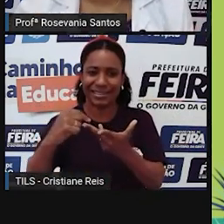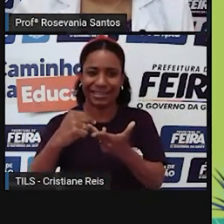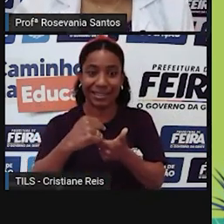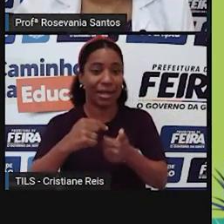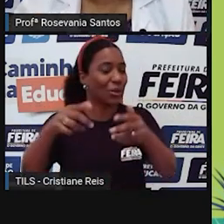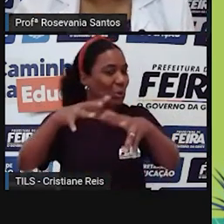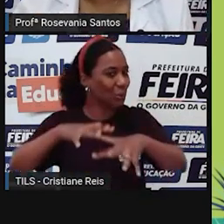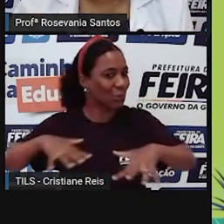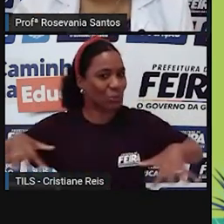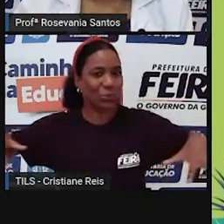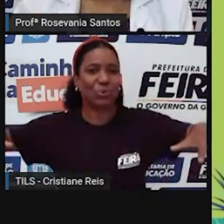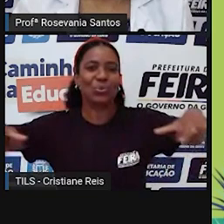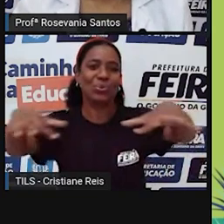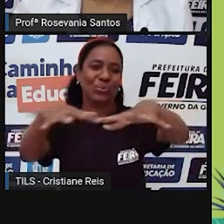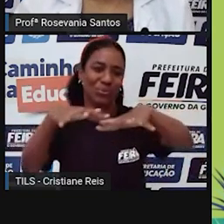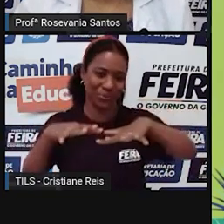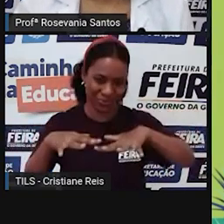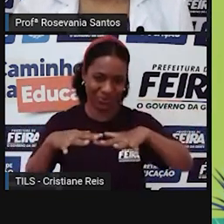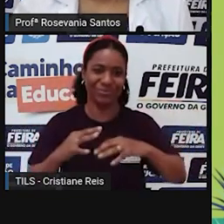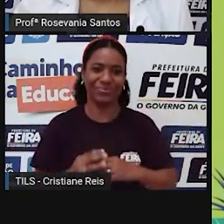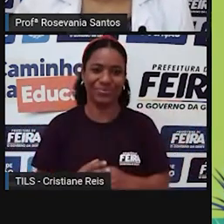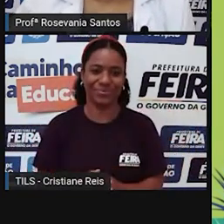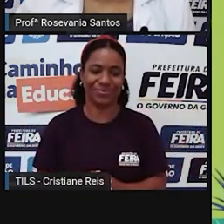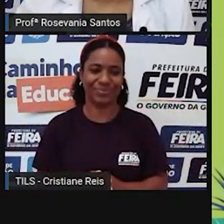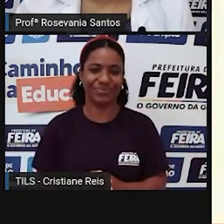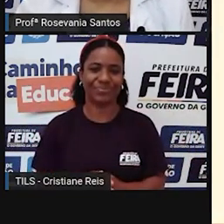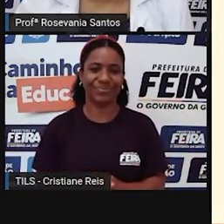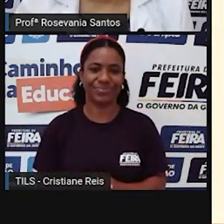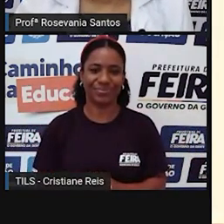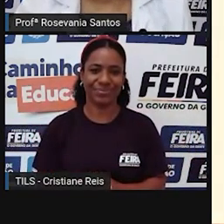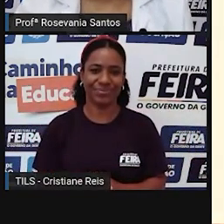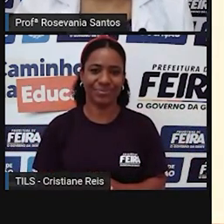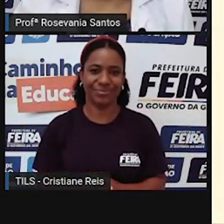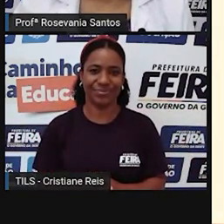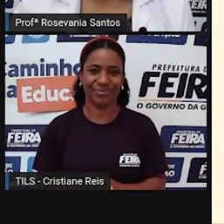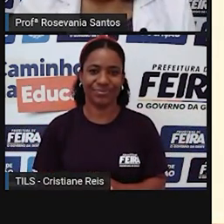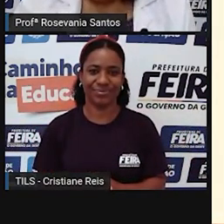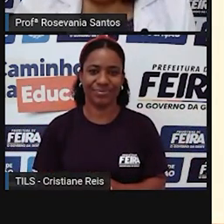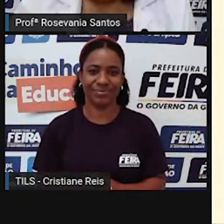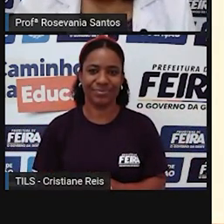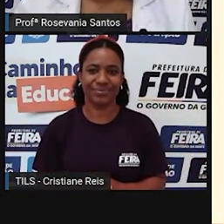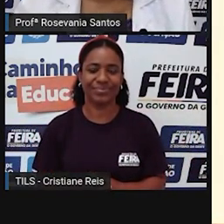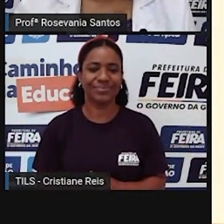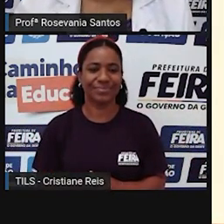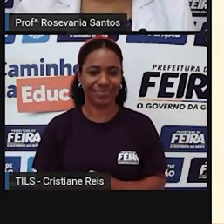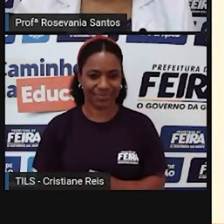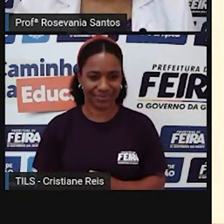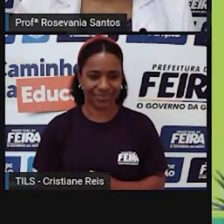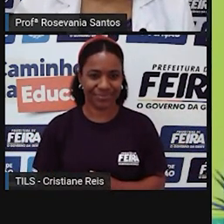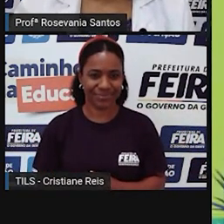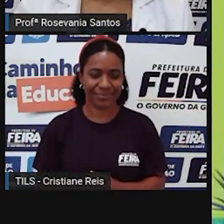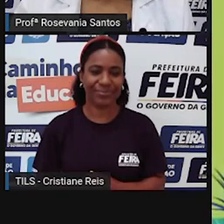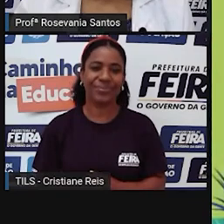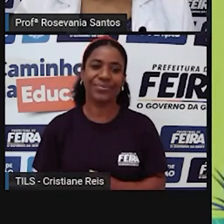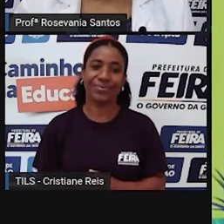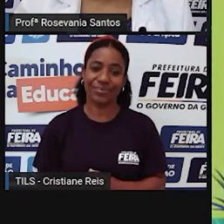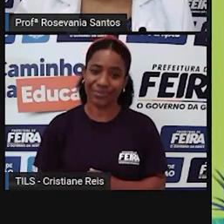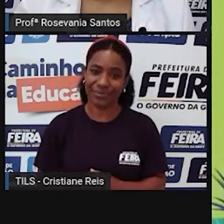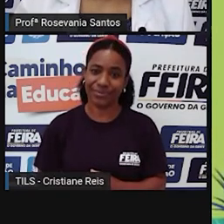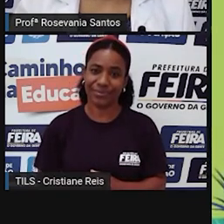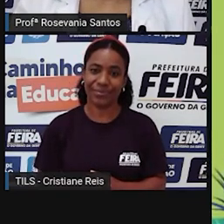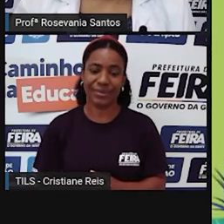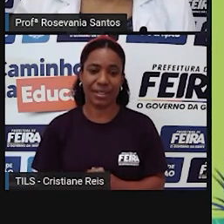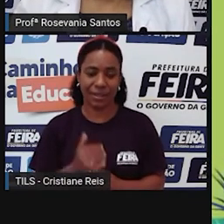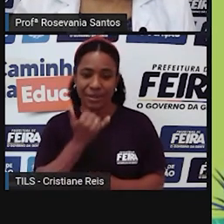geográfico, né? Esse conceito foi tirado lá do Wikipedia. Bom, então quando a gente, né, observa, desculpa,